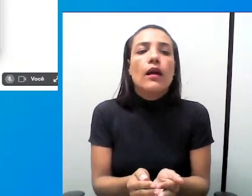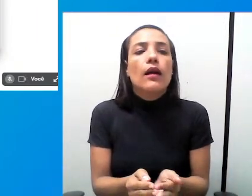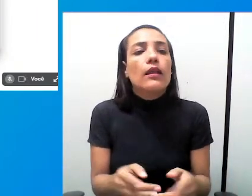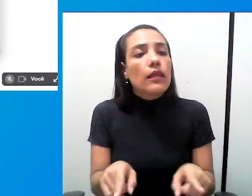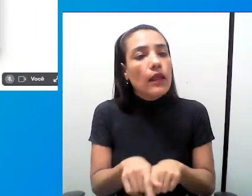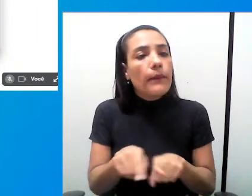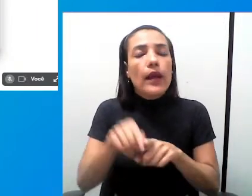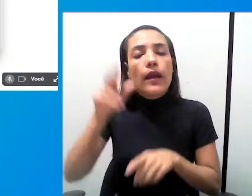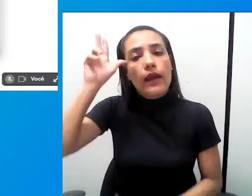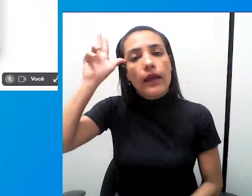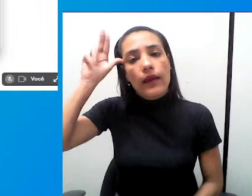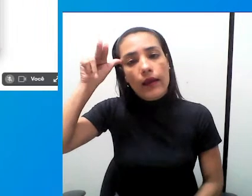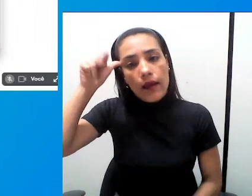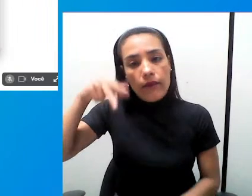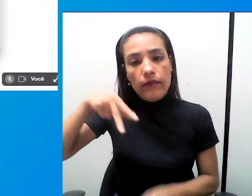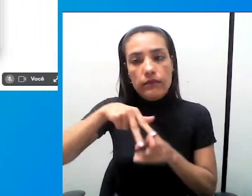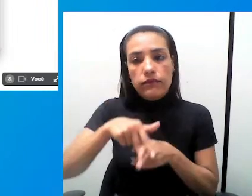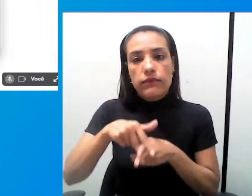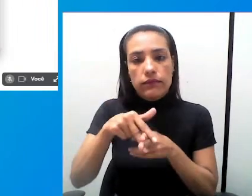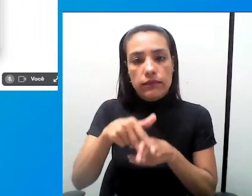de cavalos, outros animais.